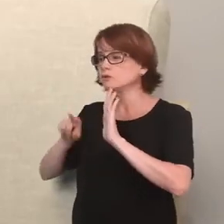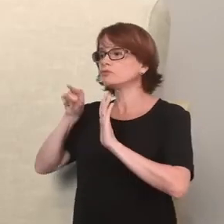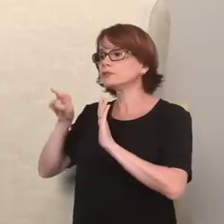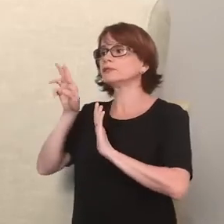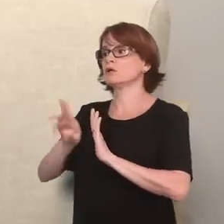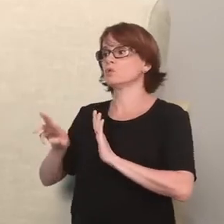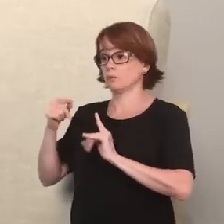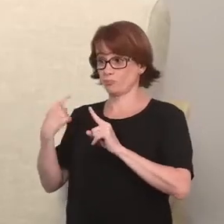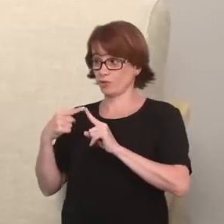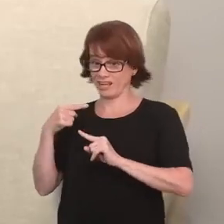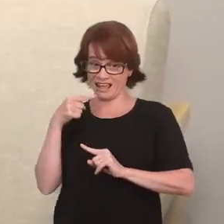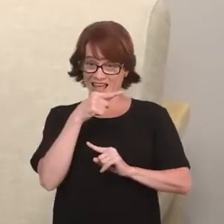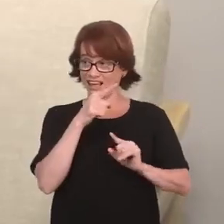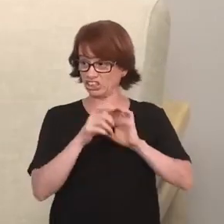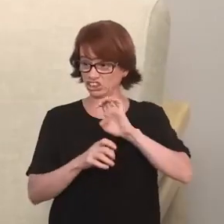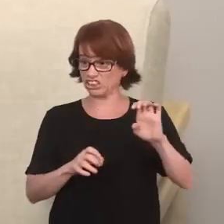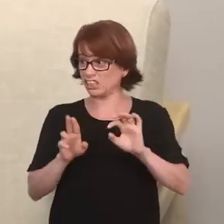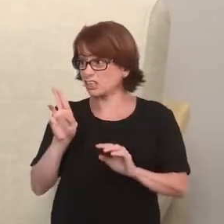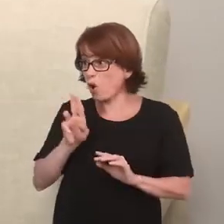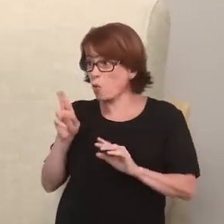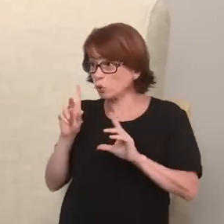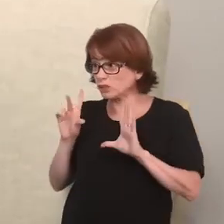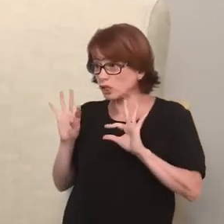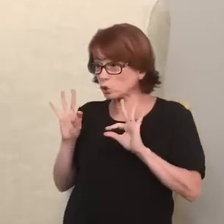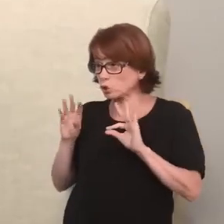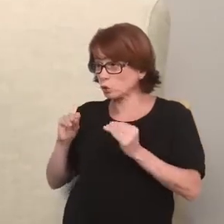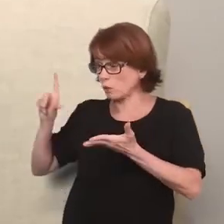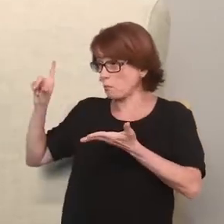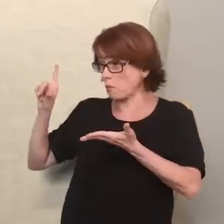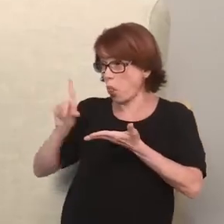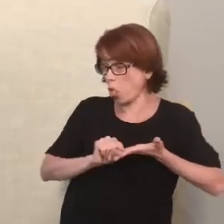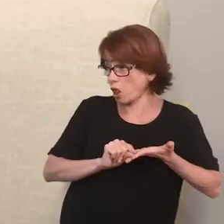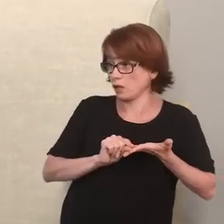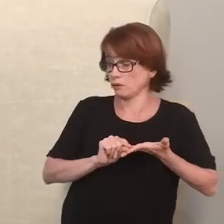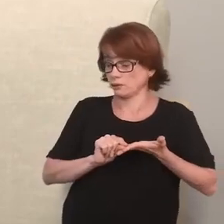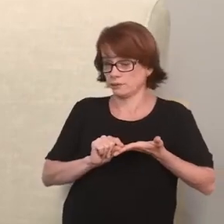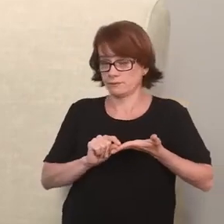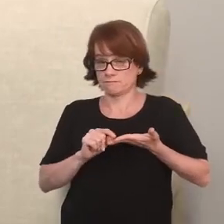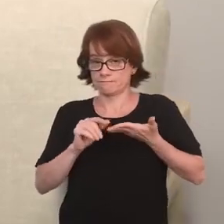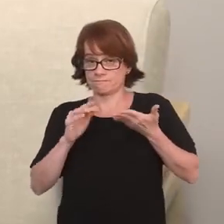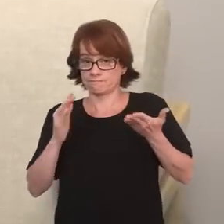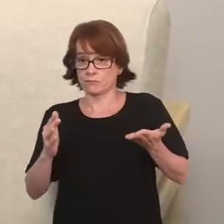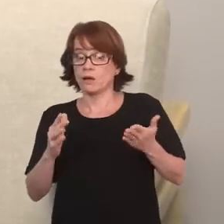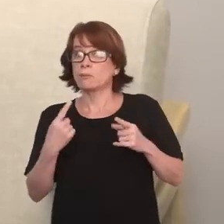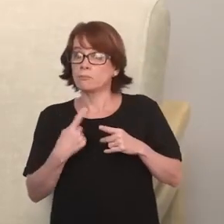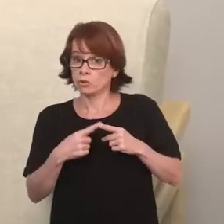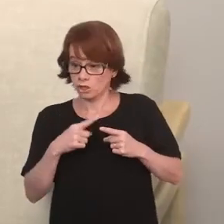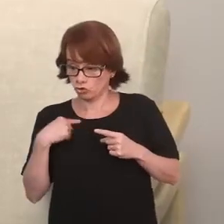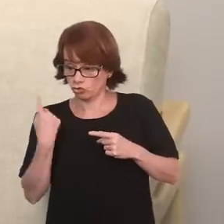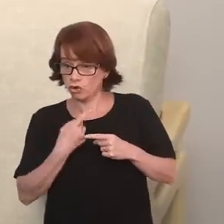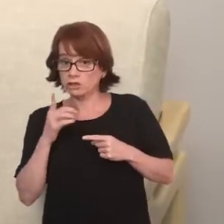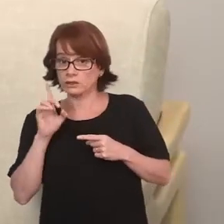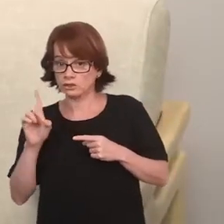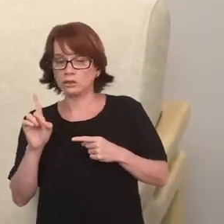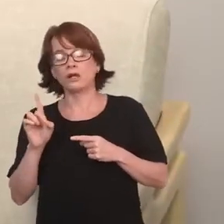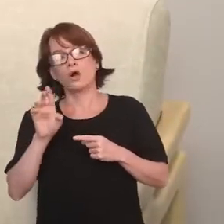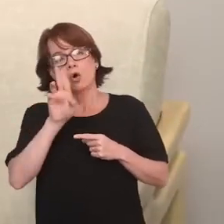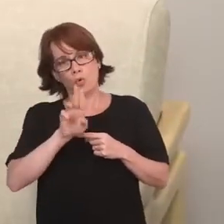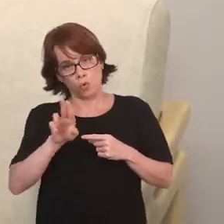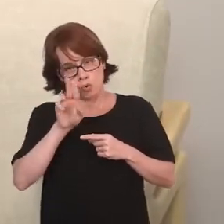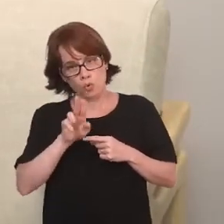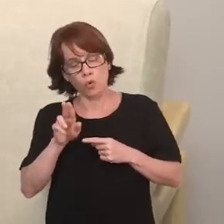não poupam recurso nenhum. A diferença é que a gente usa só o recurso que é legal. eles usam, né, além do recurso que